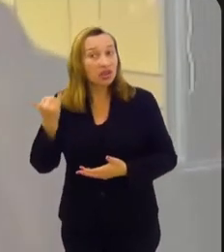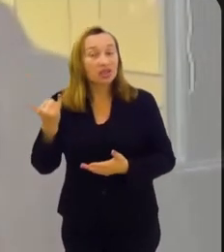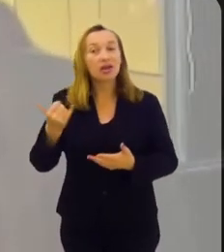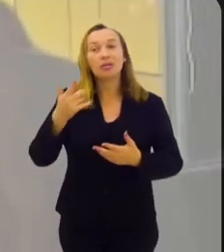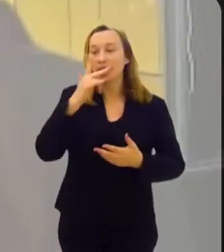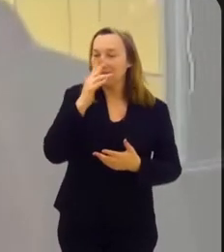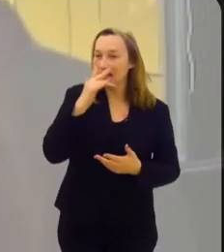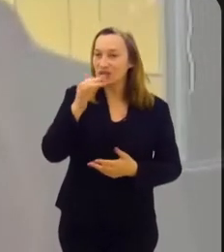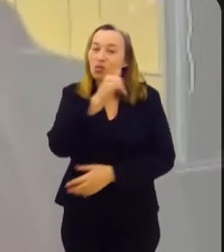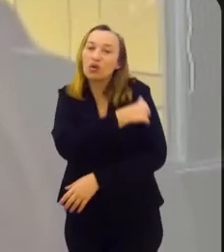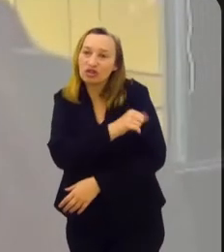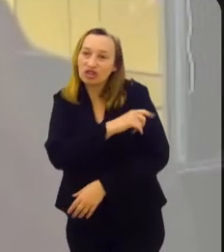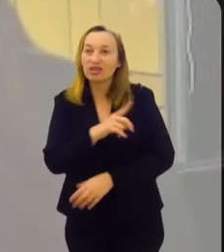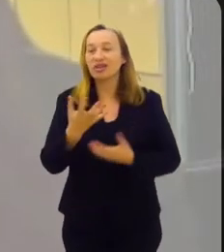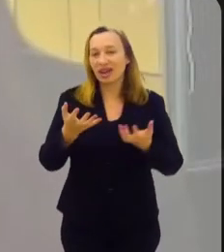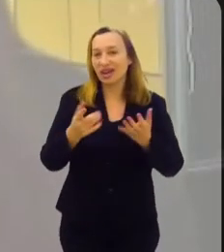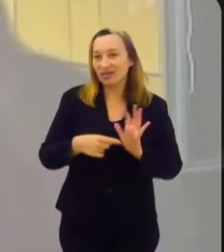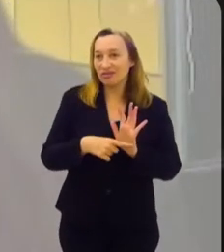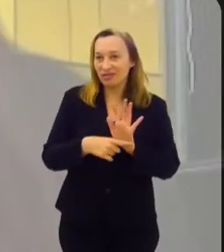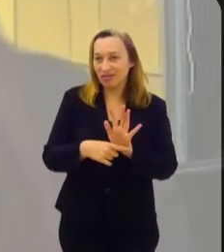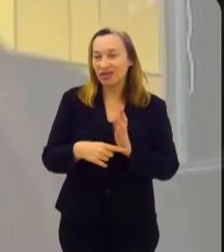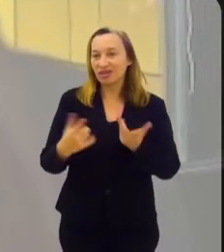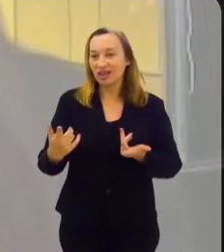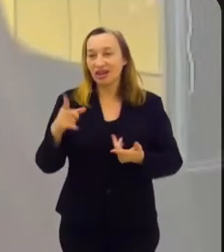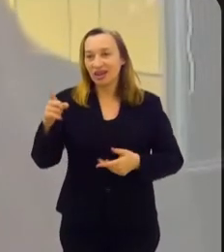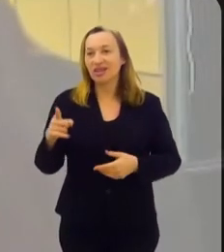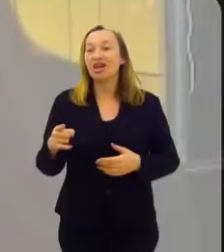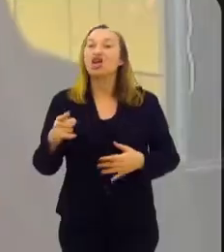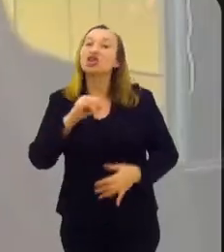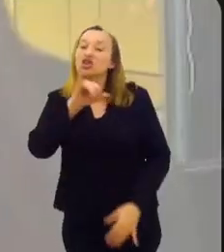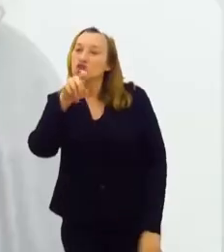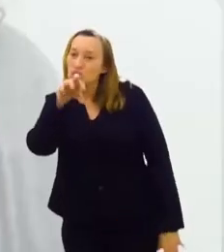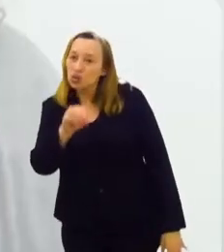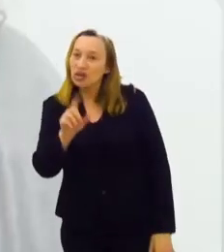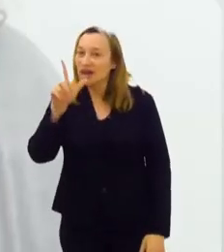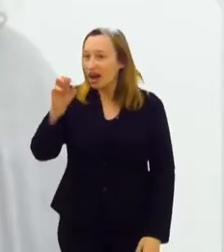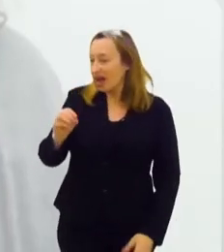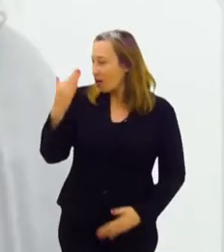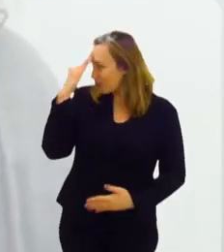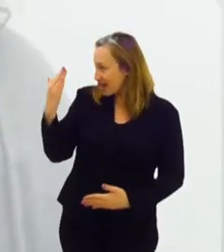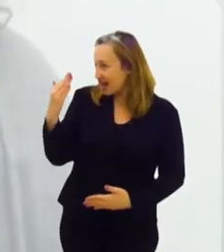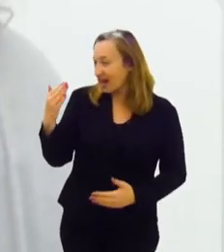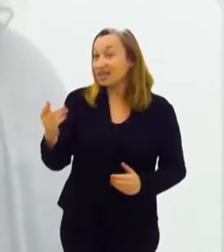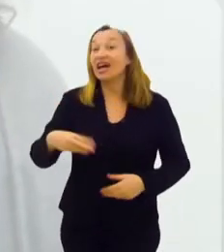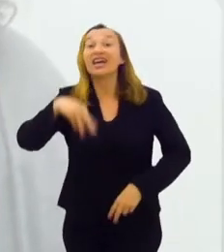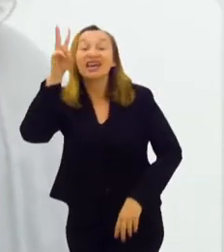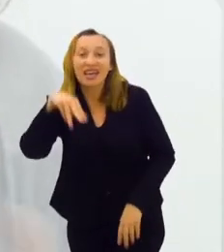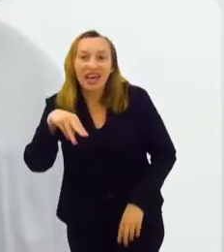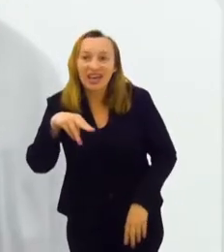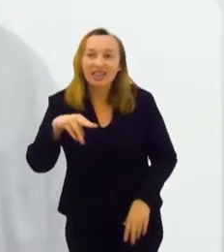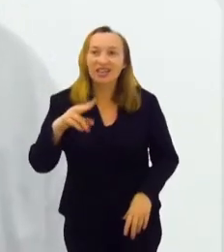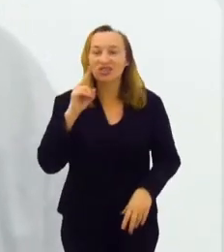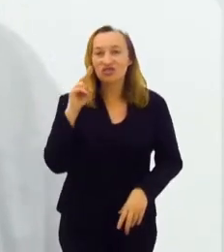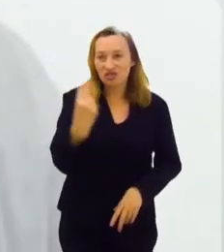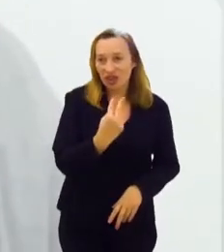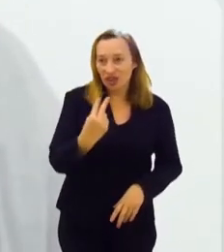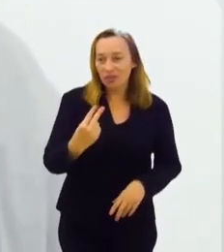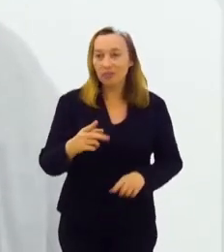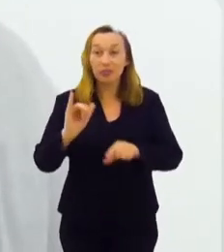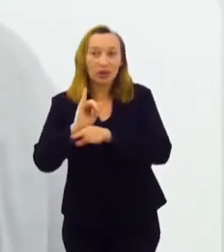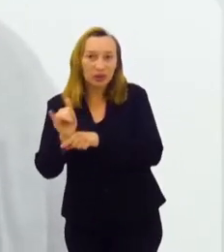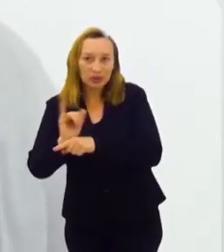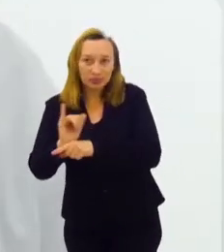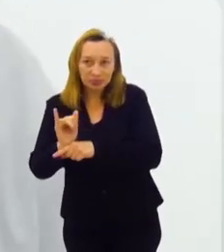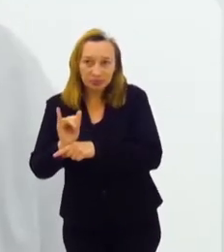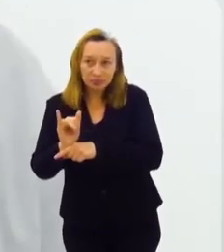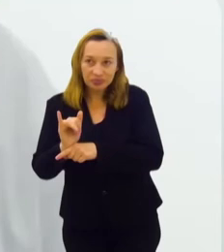importante, que isso é a cara do Rio de Janeiro. É isso que a gente tenta fazer lá na casa. Júlia e Léo, obrigada por participarem do nosso programa. Para quem está assistindo